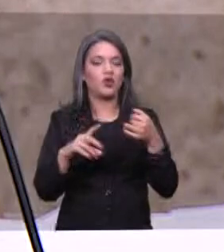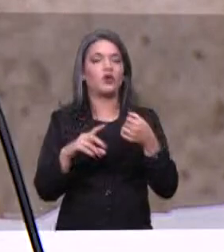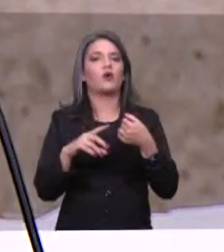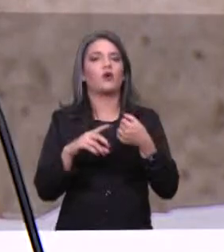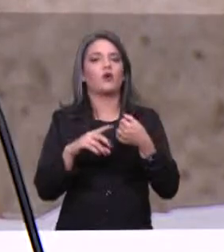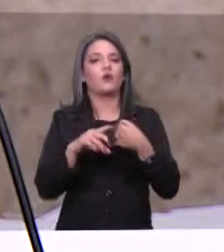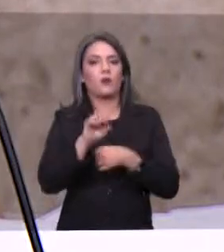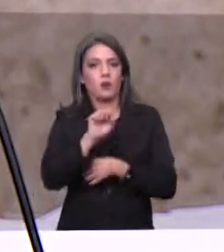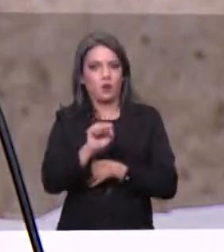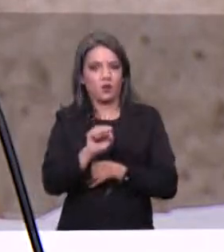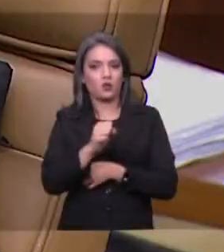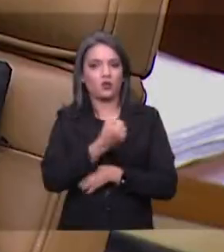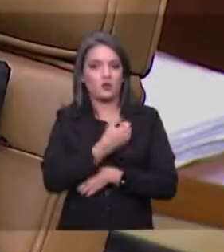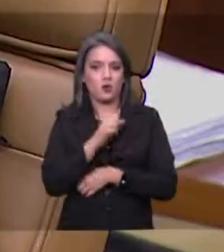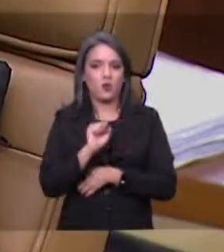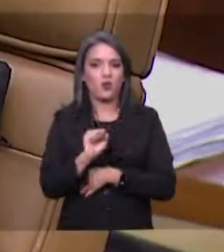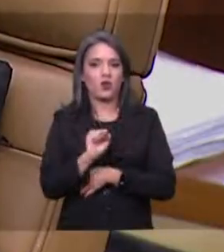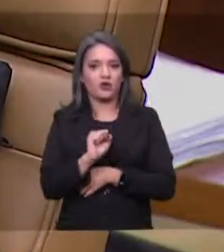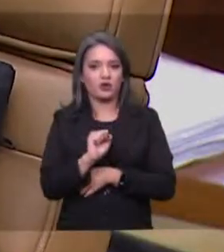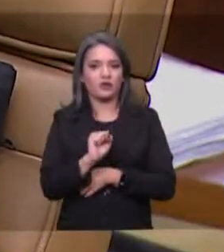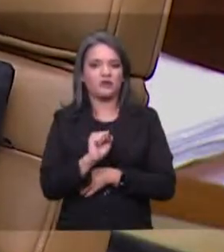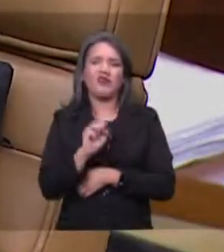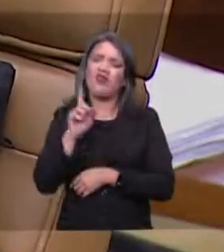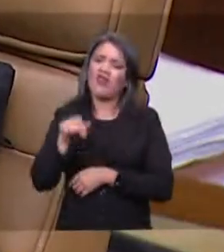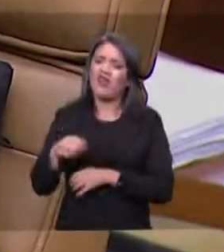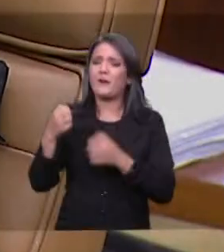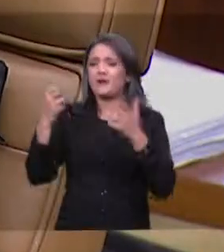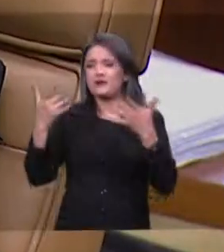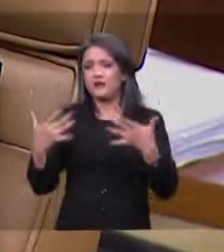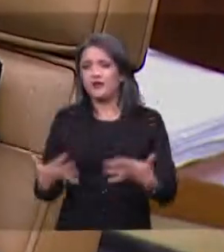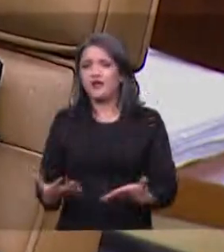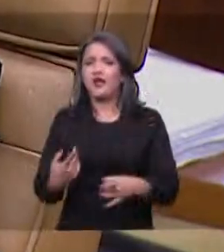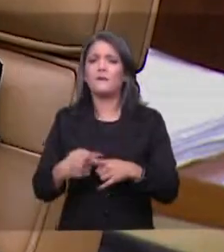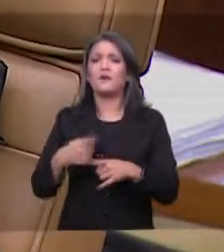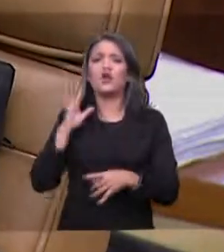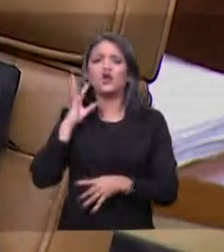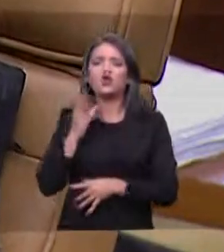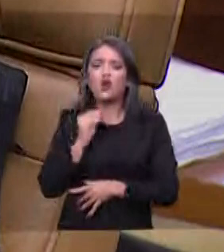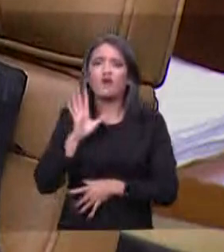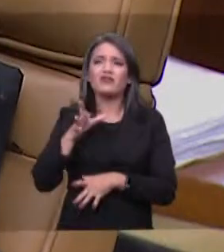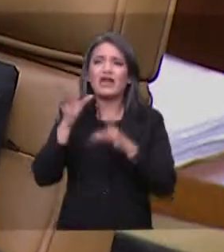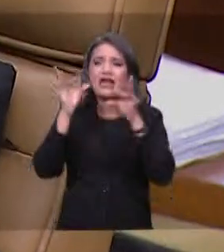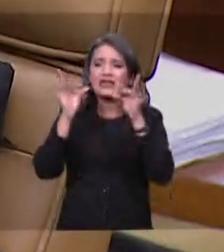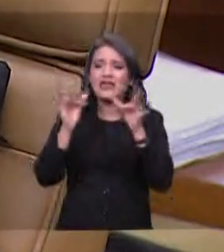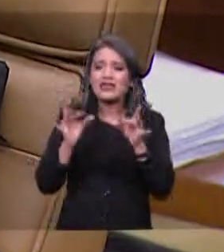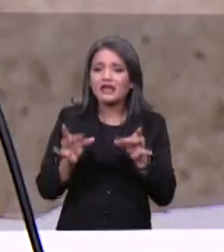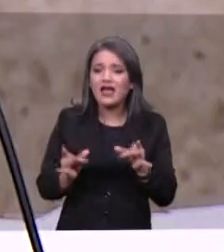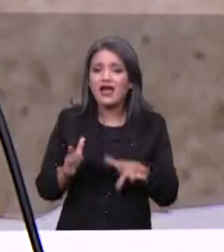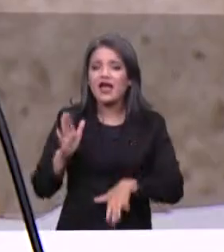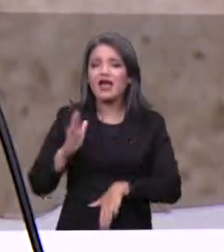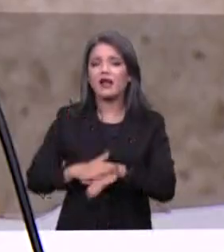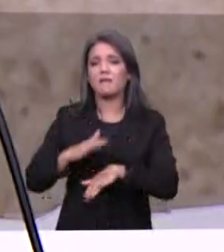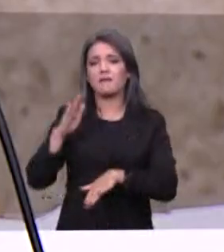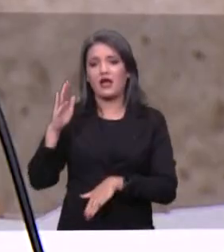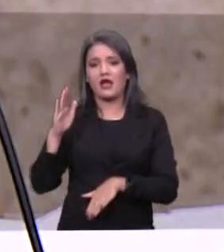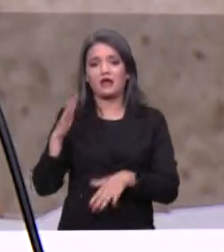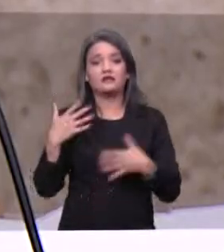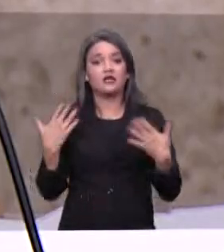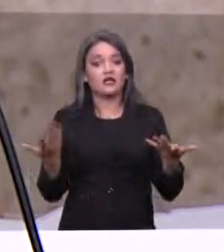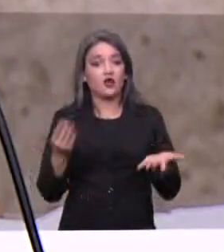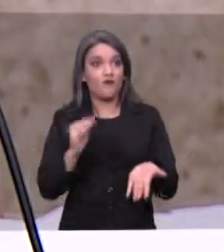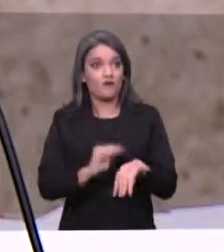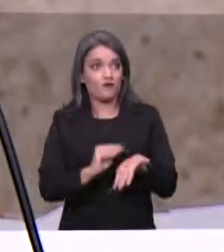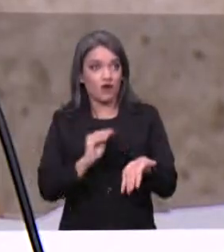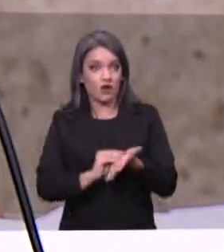para explicitar. Né? Fica bem claro. O ministro Dias já foi mais claro, foi mais preciso. E fica só a questão da definição